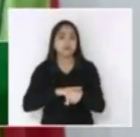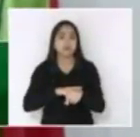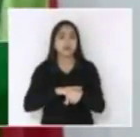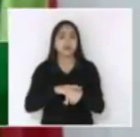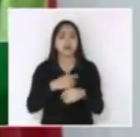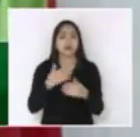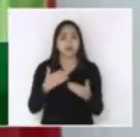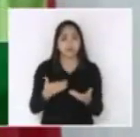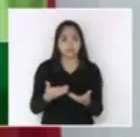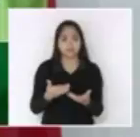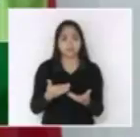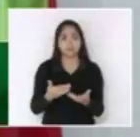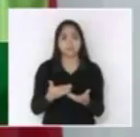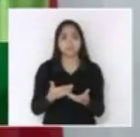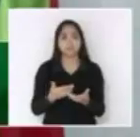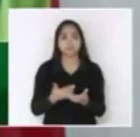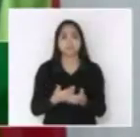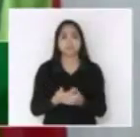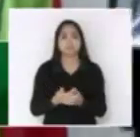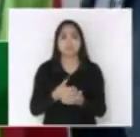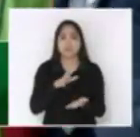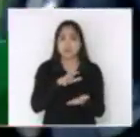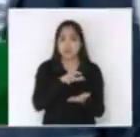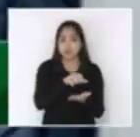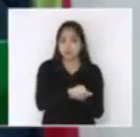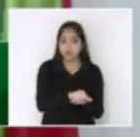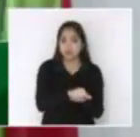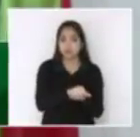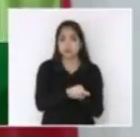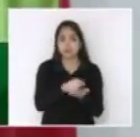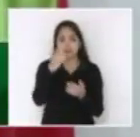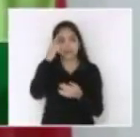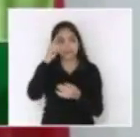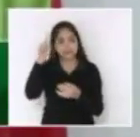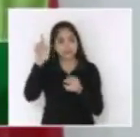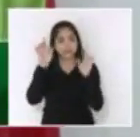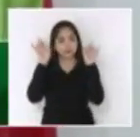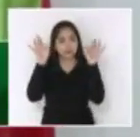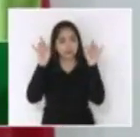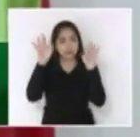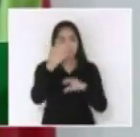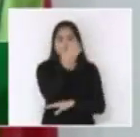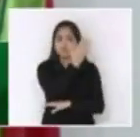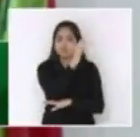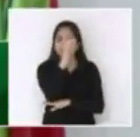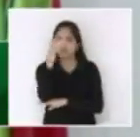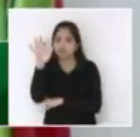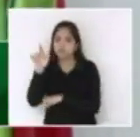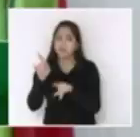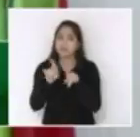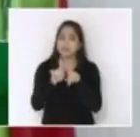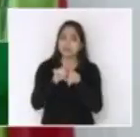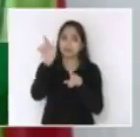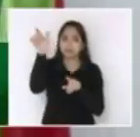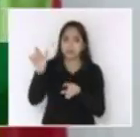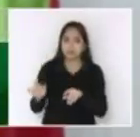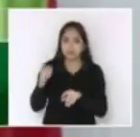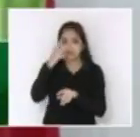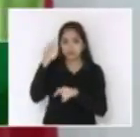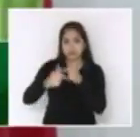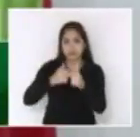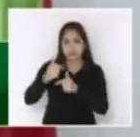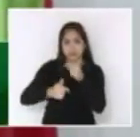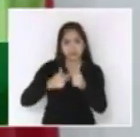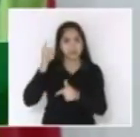vez, aqui registrar esse dia tão importante que é o Dia da Árvore e também do Radialista, e saudar, né,